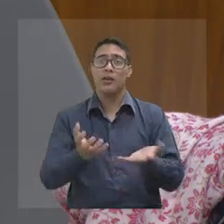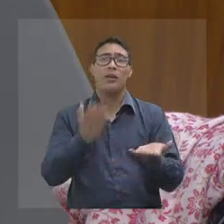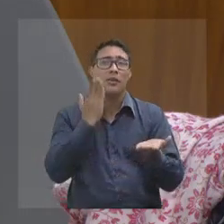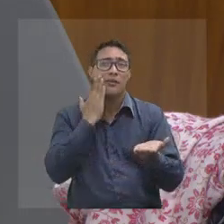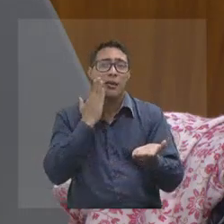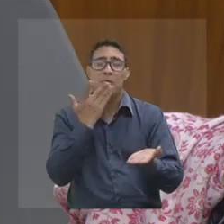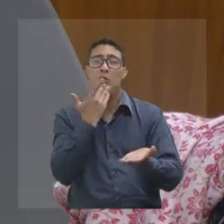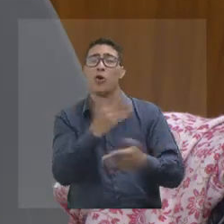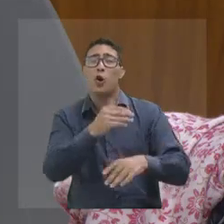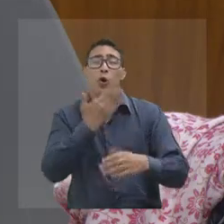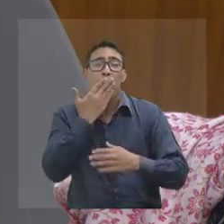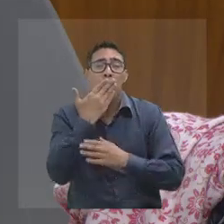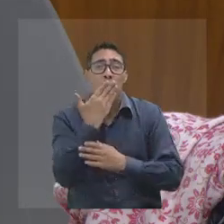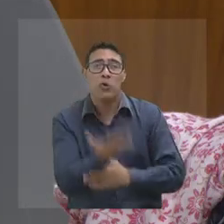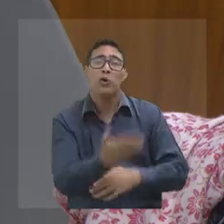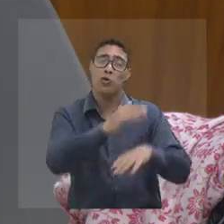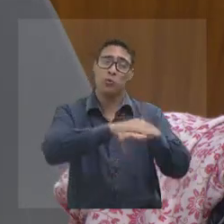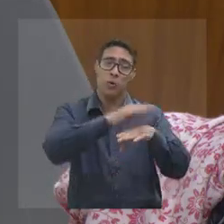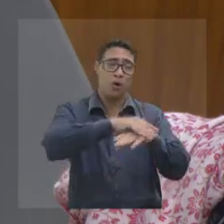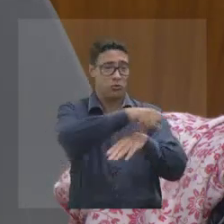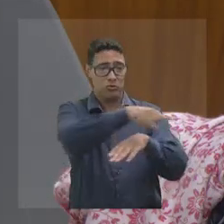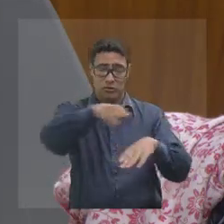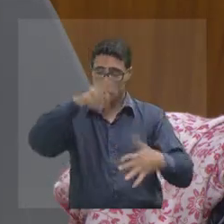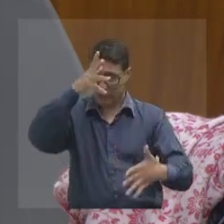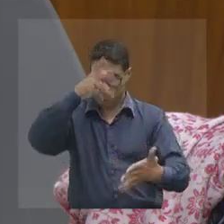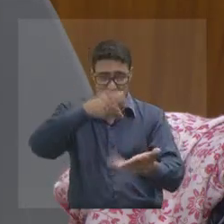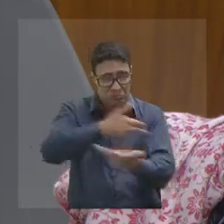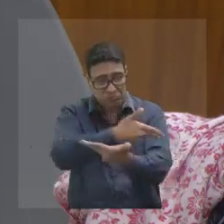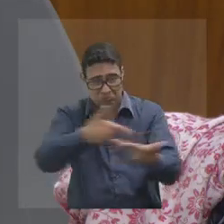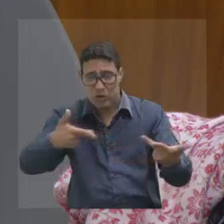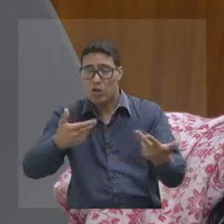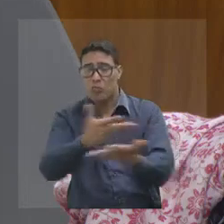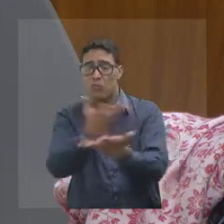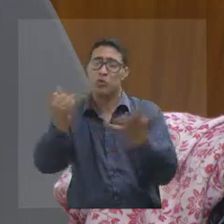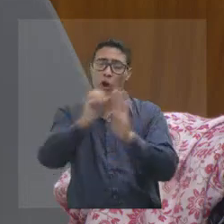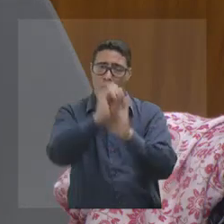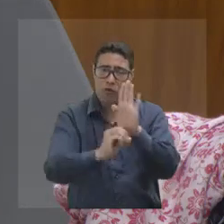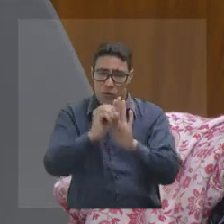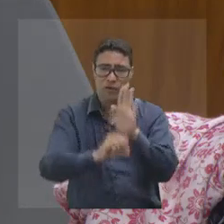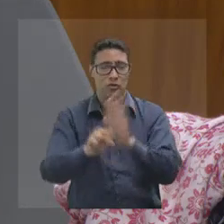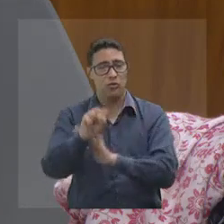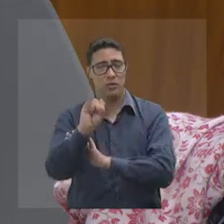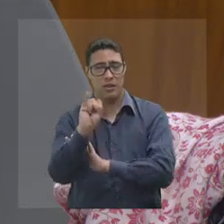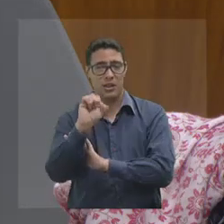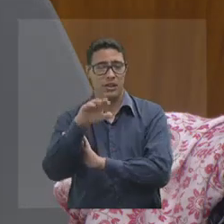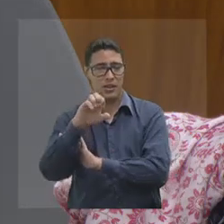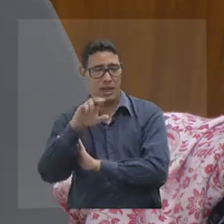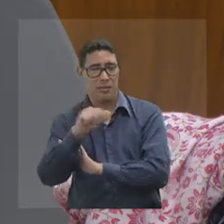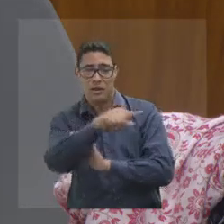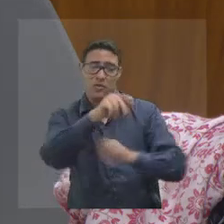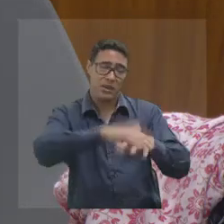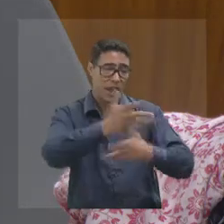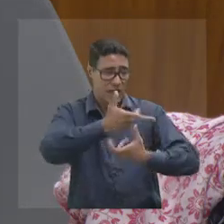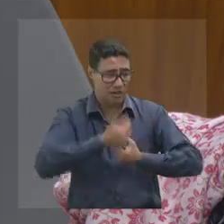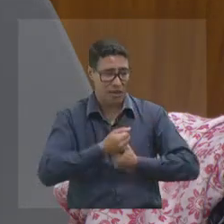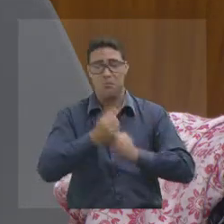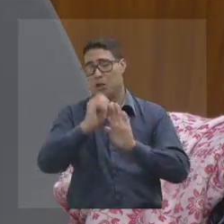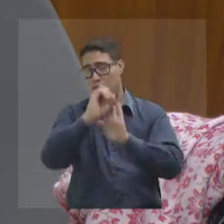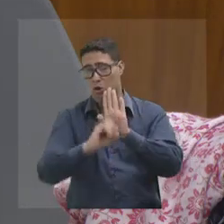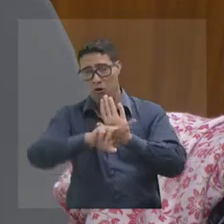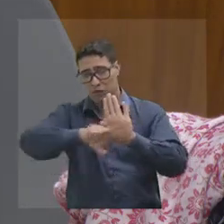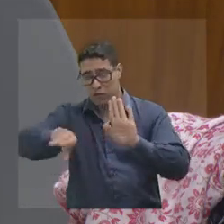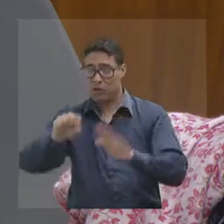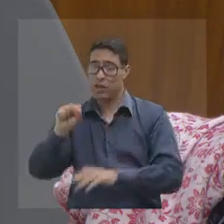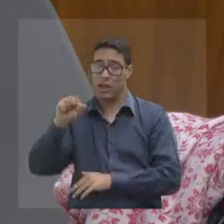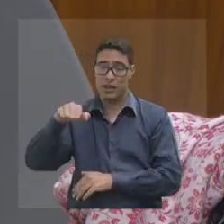qual Providência foi tomada após tantos ofícios S do fim de semana para senhora se a senhora recebeu esses ofícios e o que que essa imagem está fazendo para